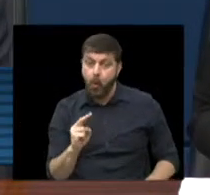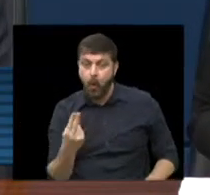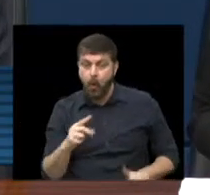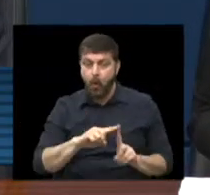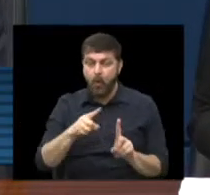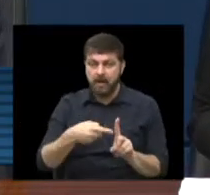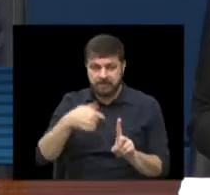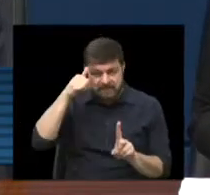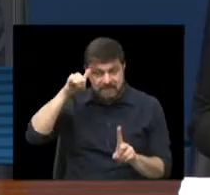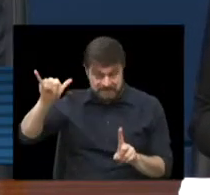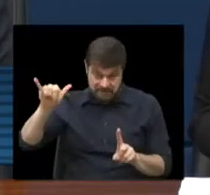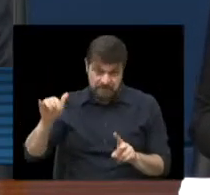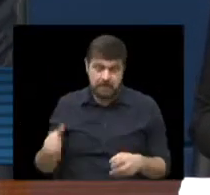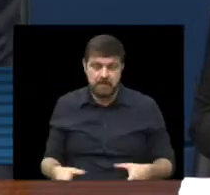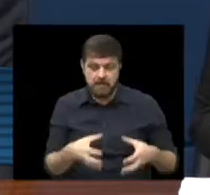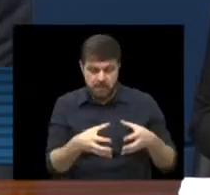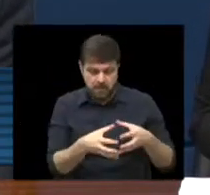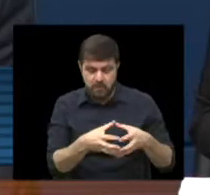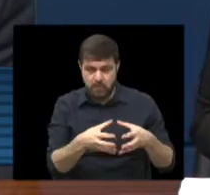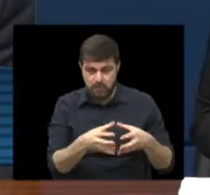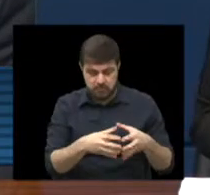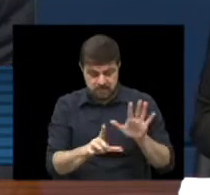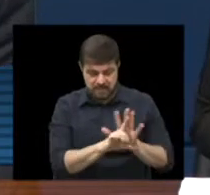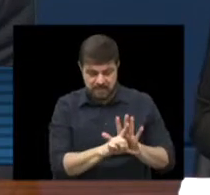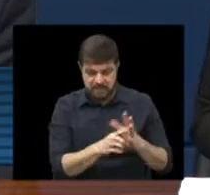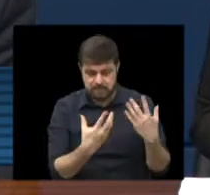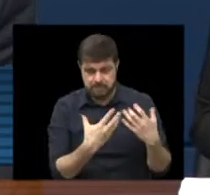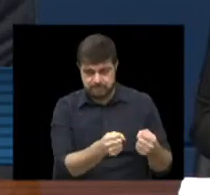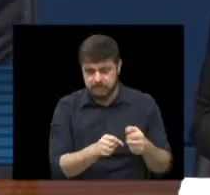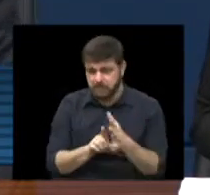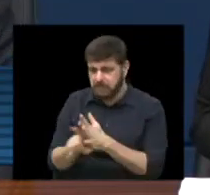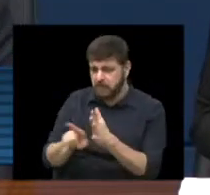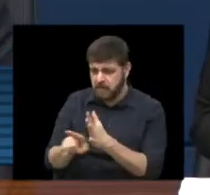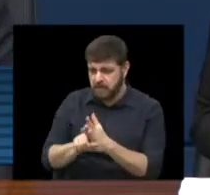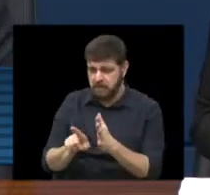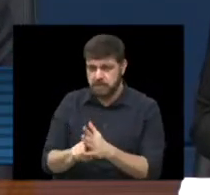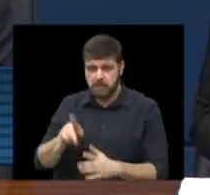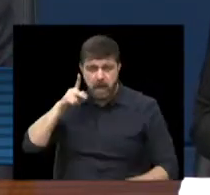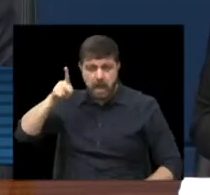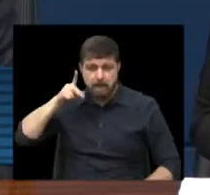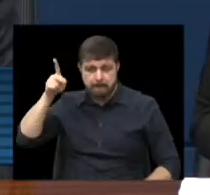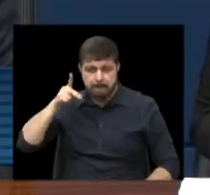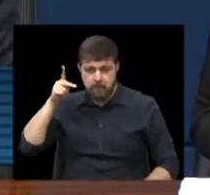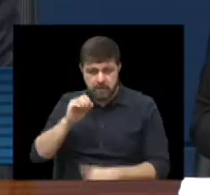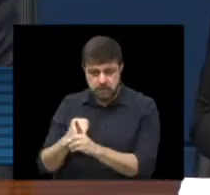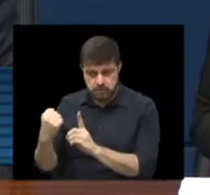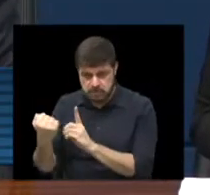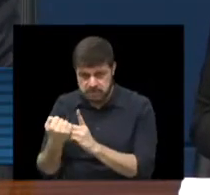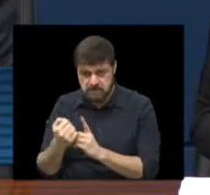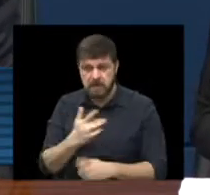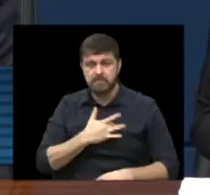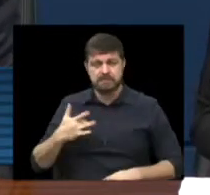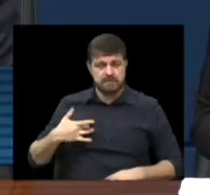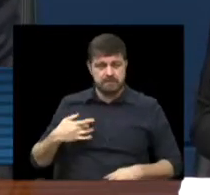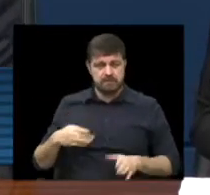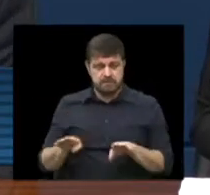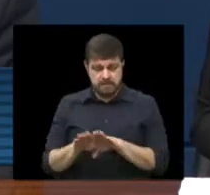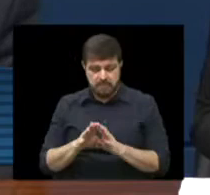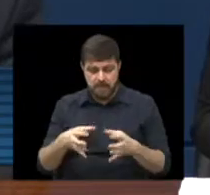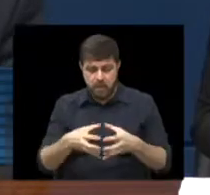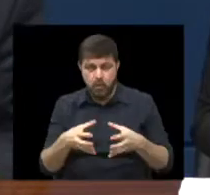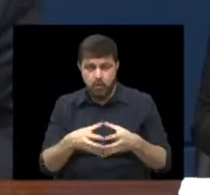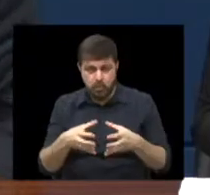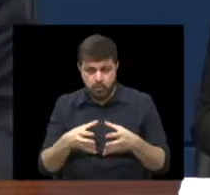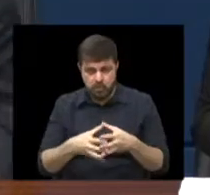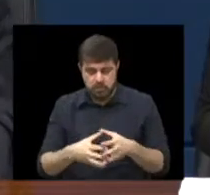Legalidade favorável. Convoco as comissões de Política Social e Saúde e a Comissão de Direitos Humanos e Cidadania para exarar o